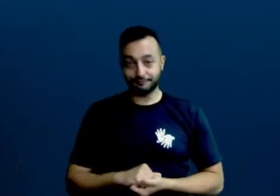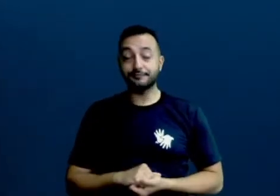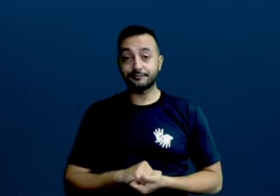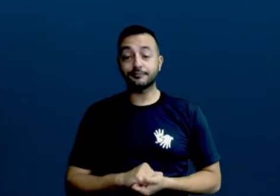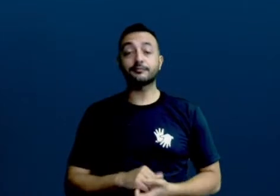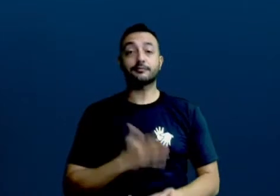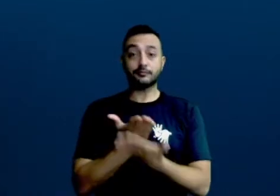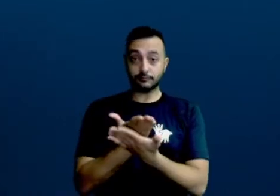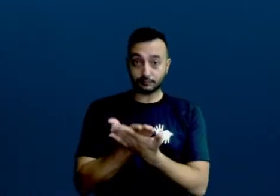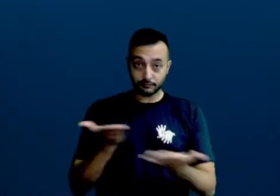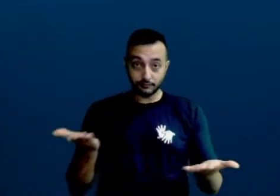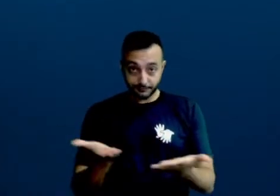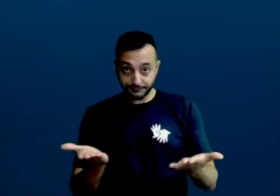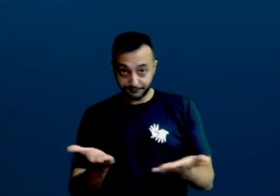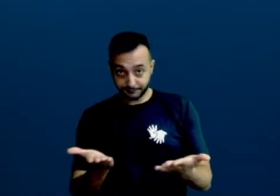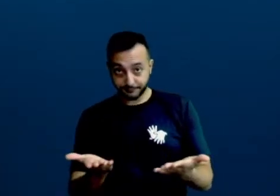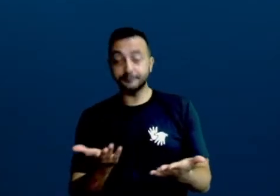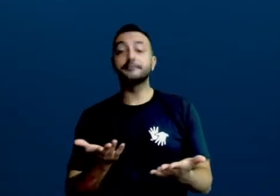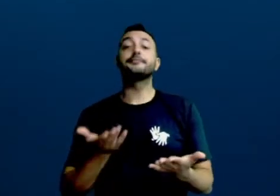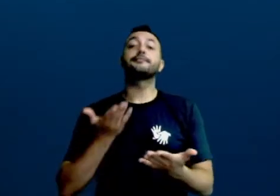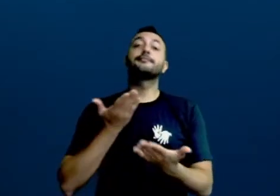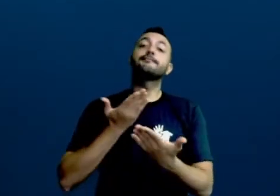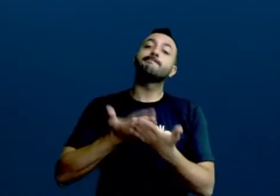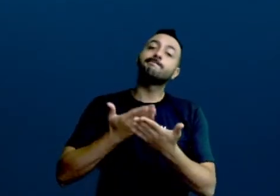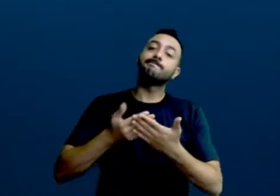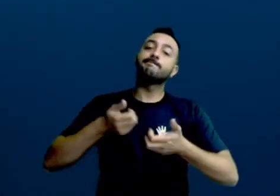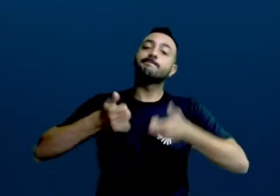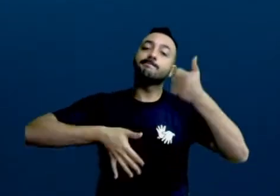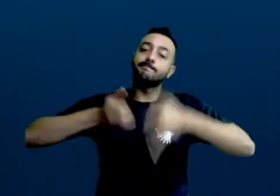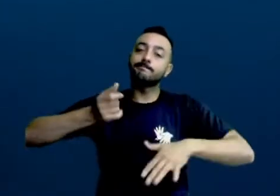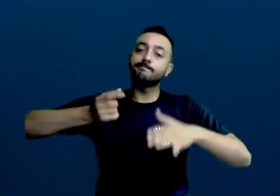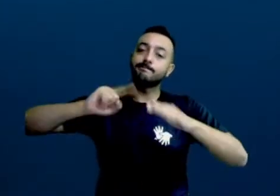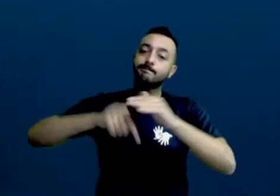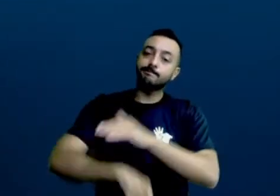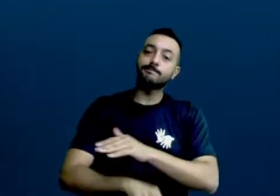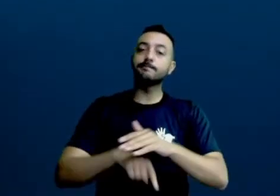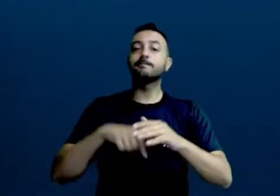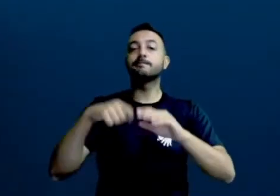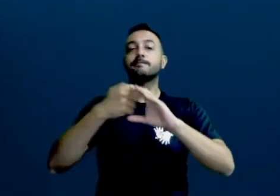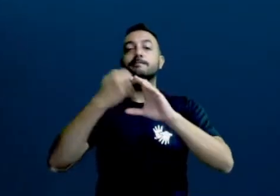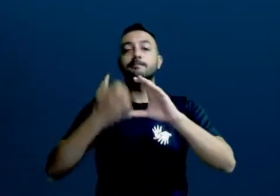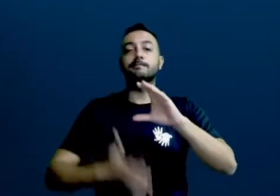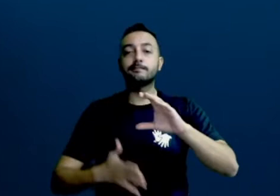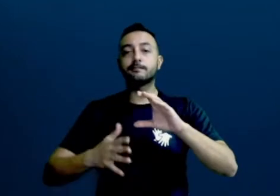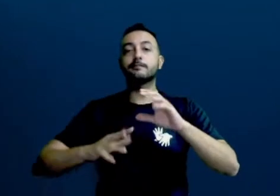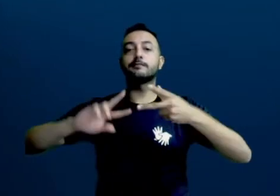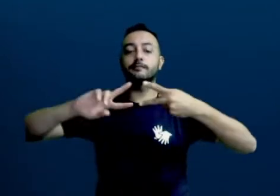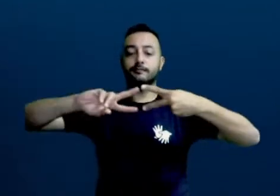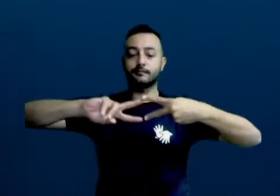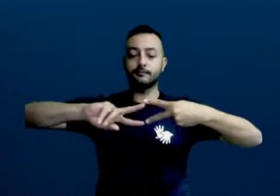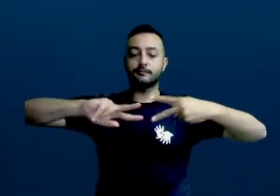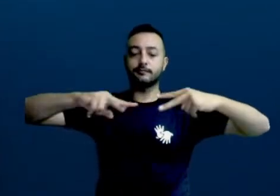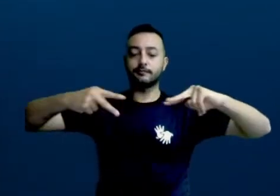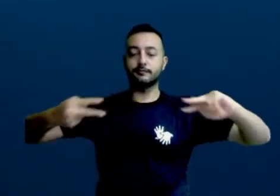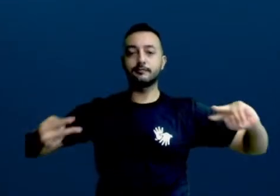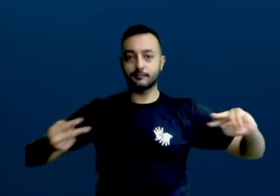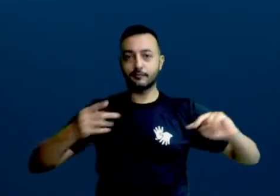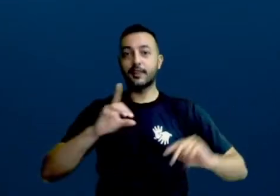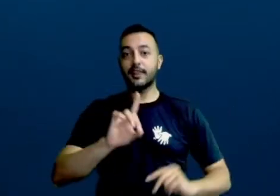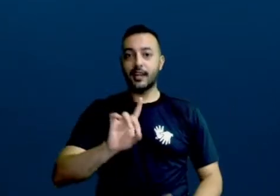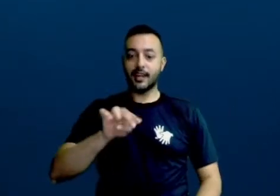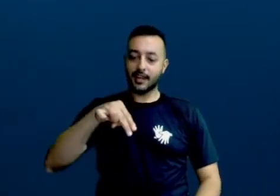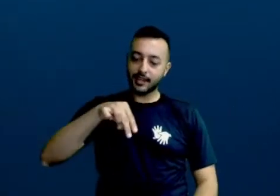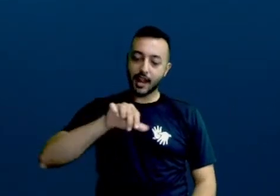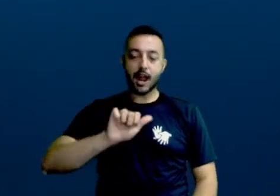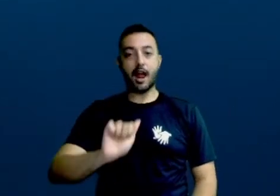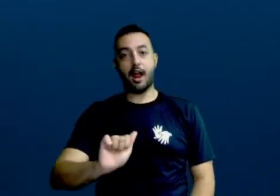nessa nossa aula de hoje a gente vai estudar sobre as características do DNA né a gente vai estudar sobre